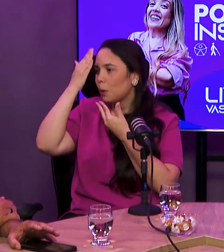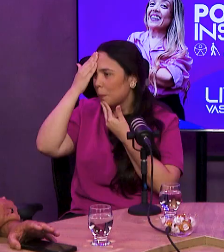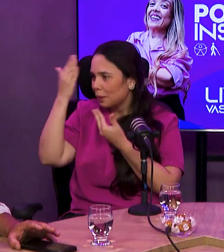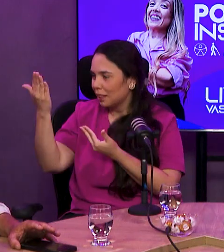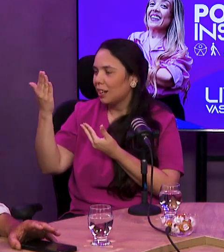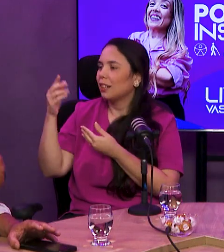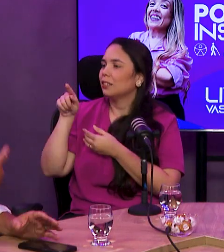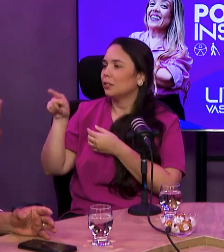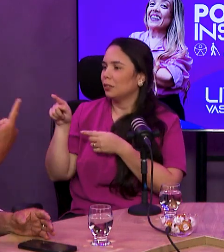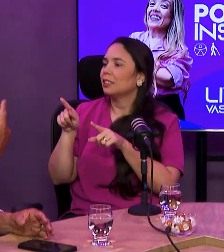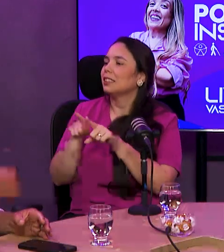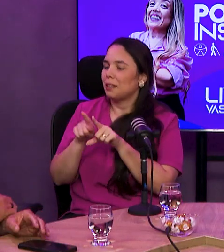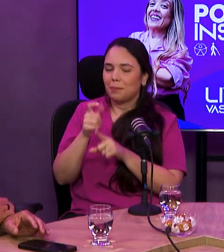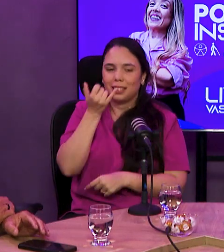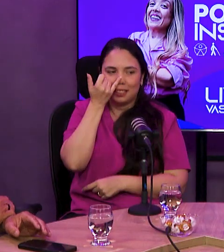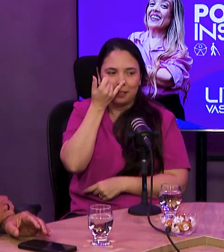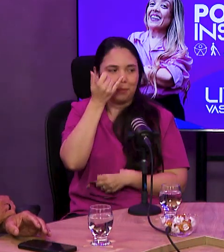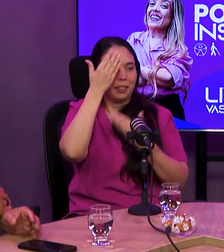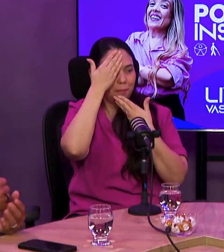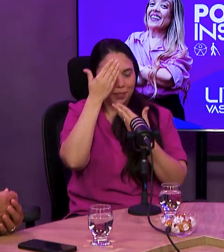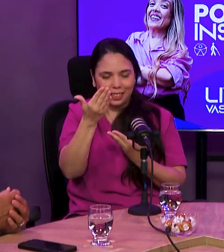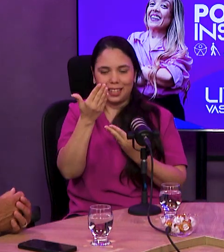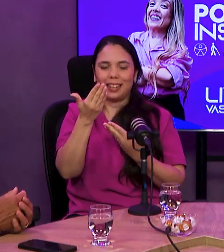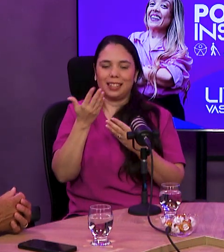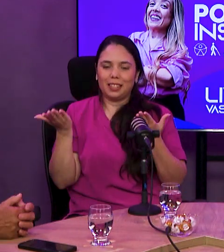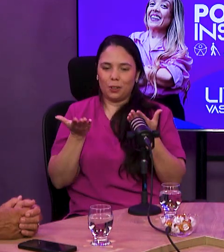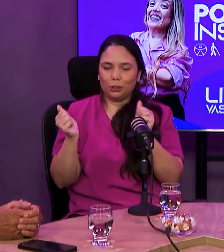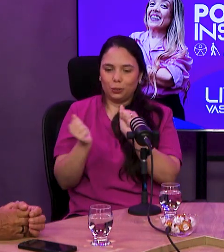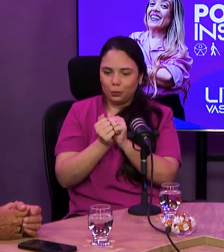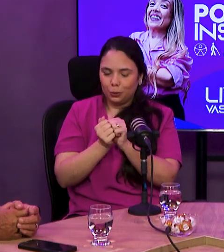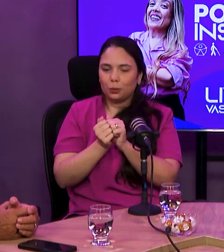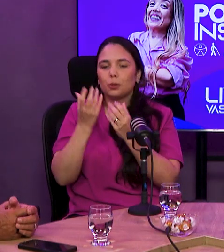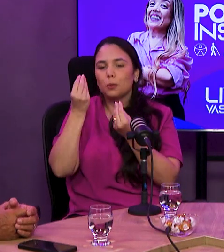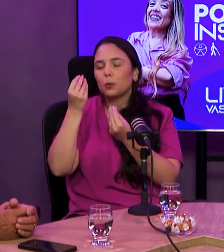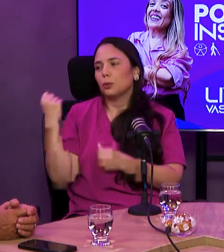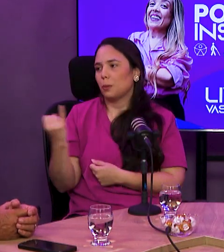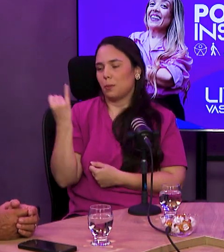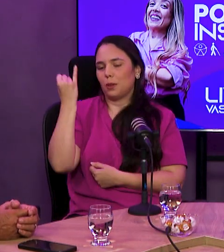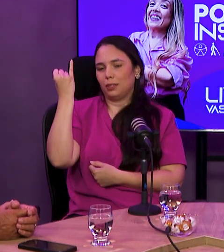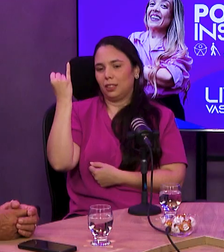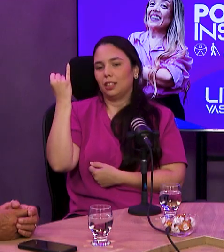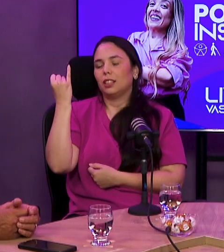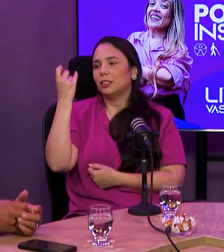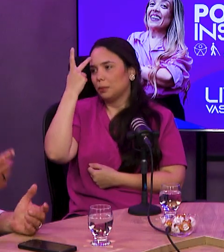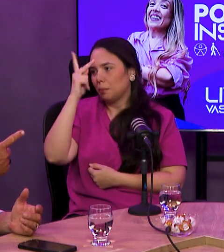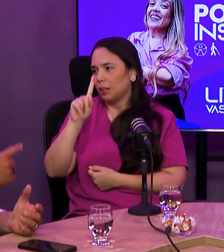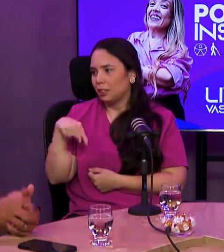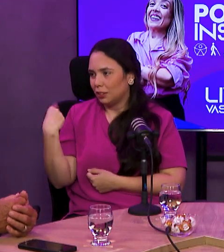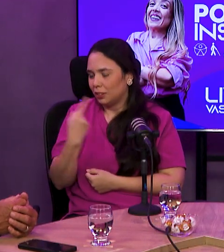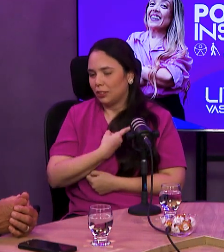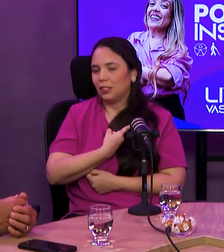por você, Isa, também, por ter esse momento aqui com a gente. Muito importante para todos